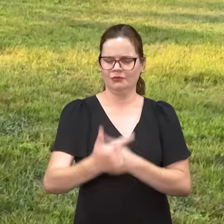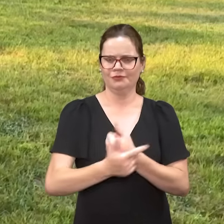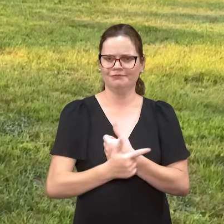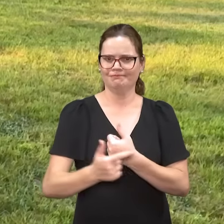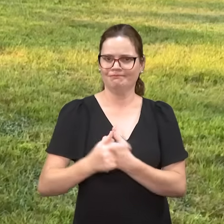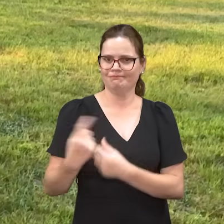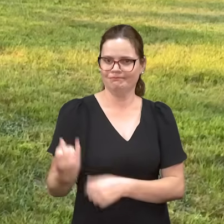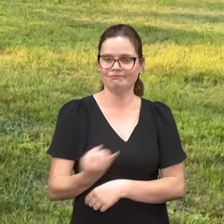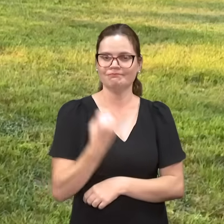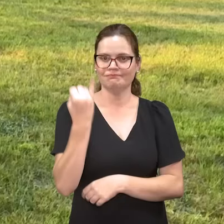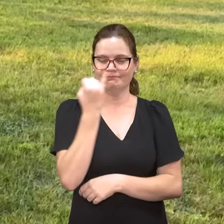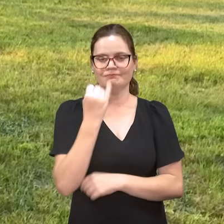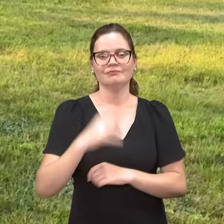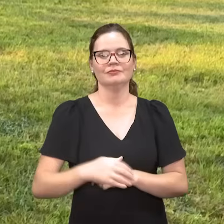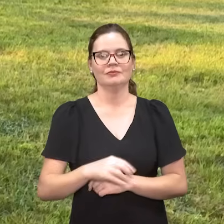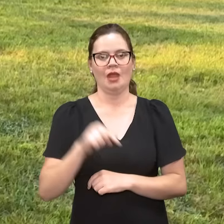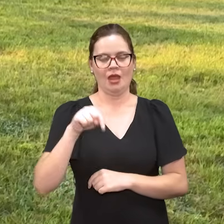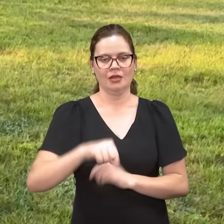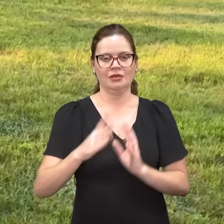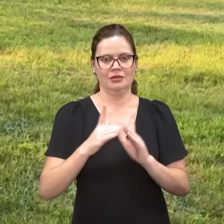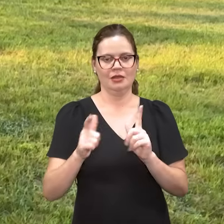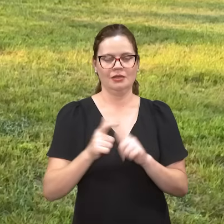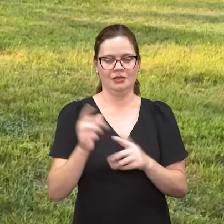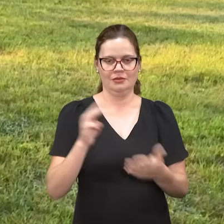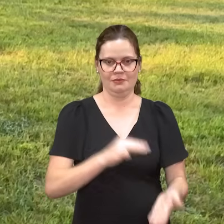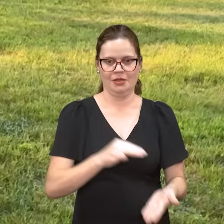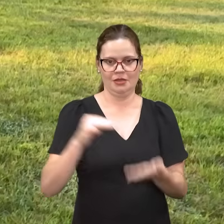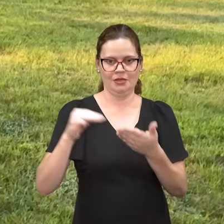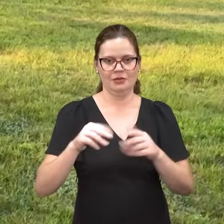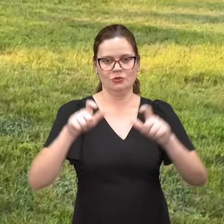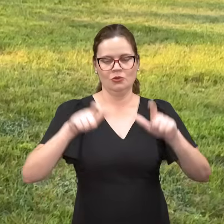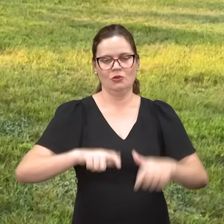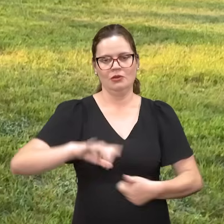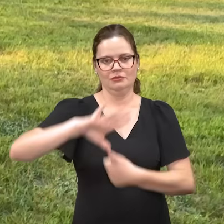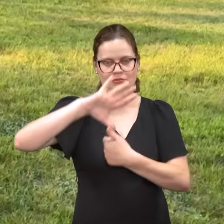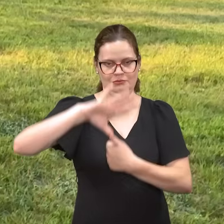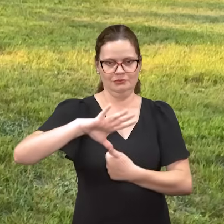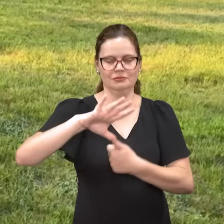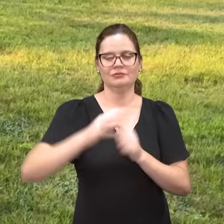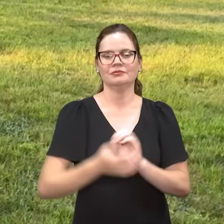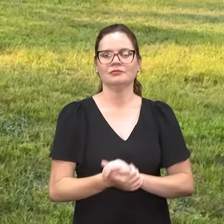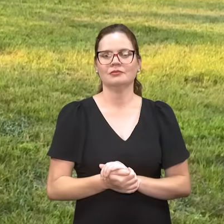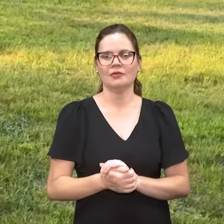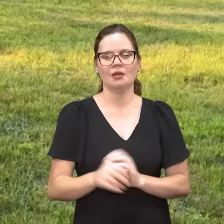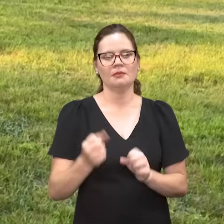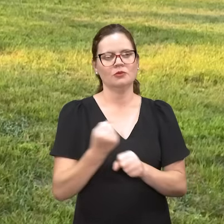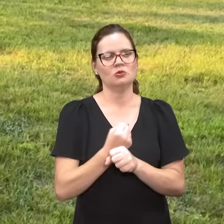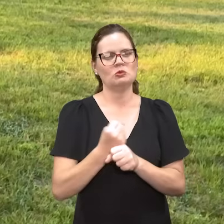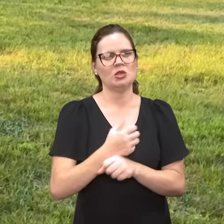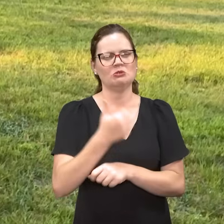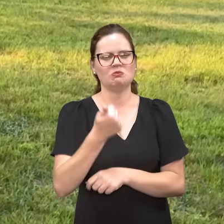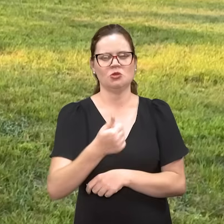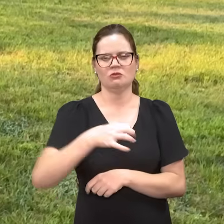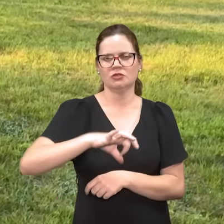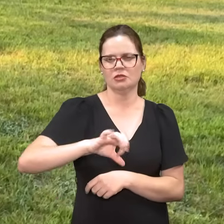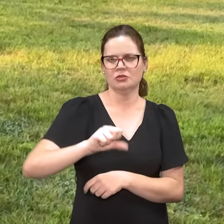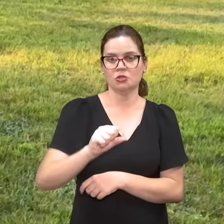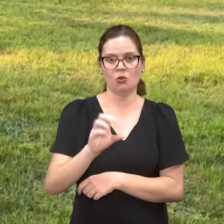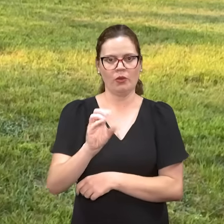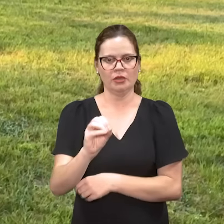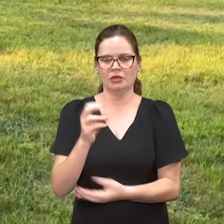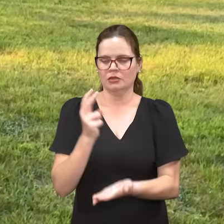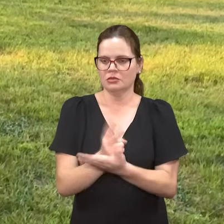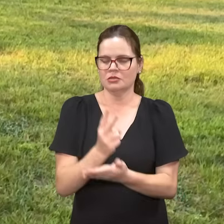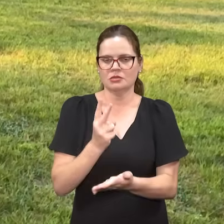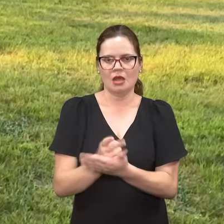papel importante no estabelecimento da Igreja Cristã Maranata na América do Norte no final dos anos 80. Sempre